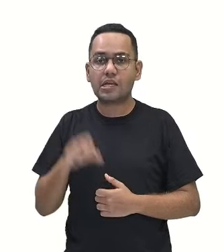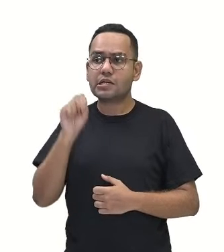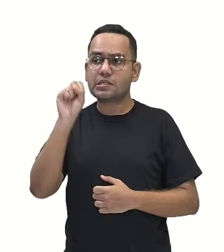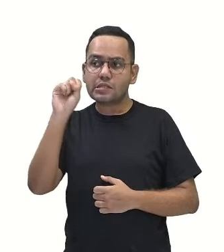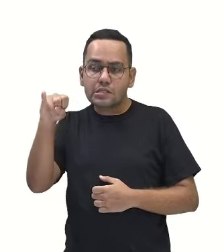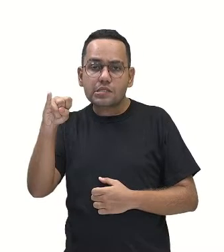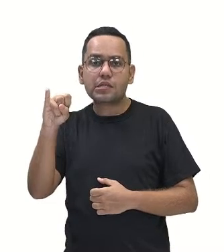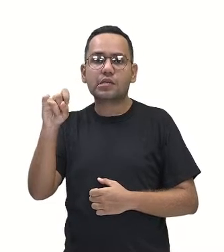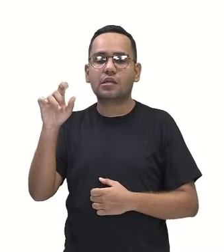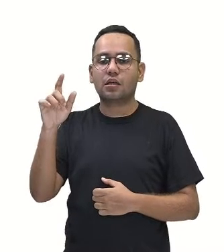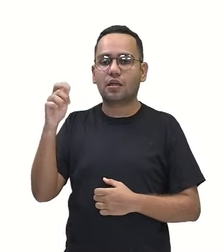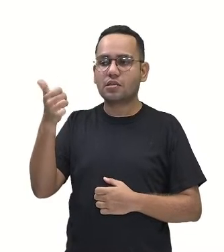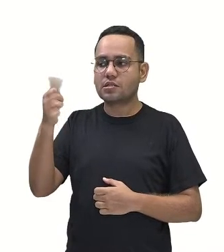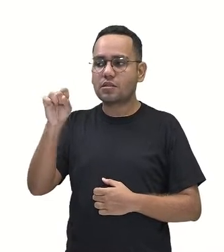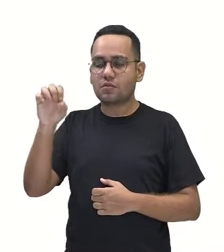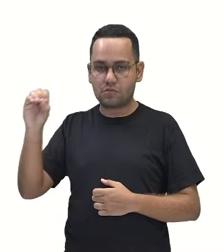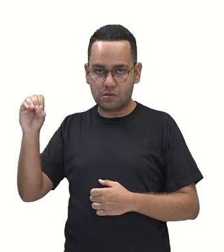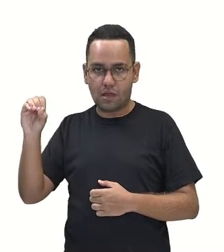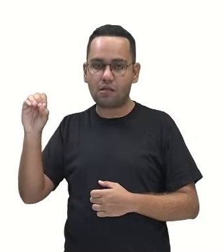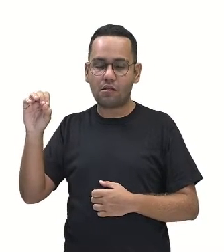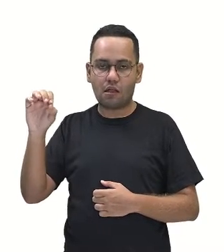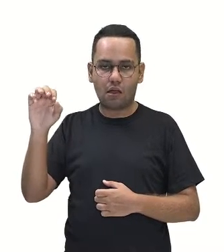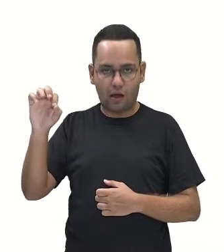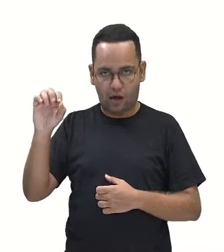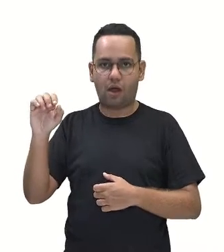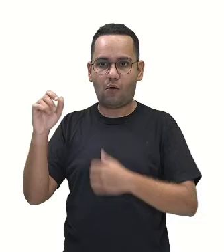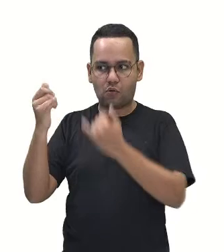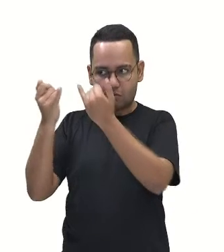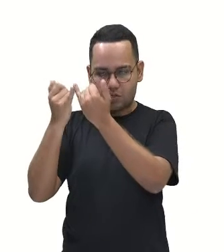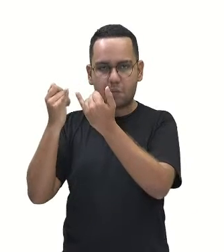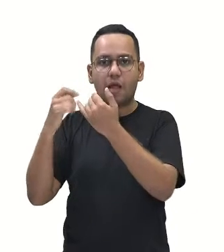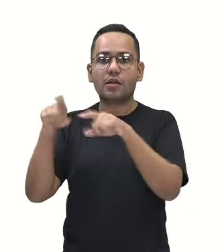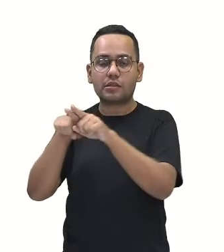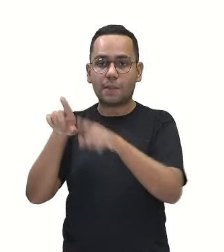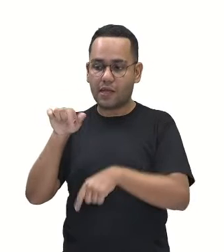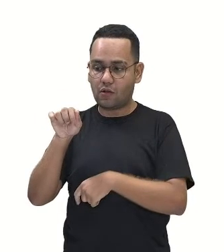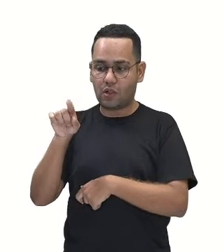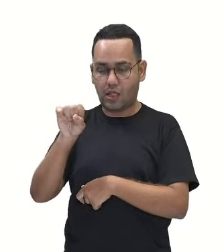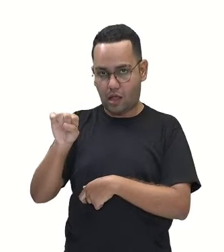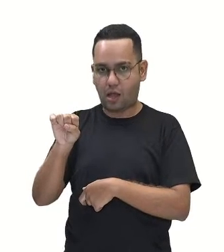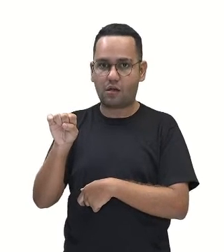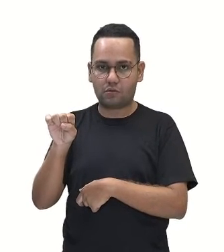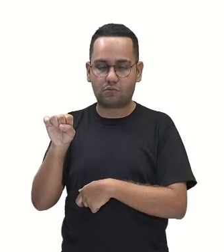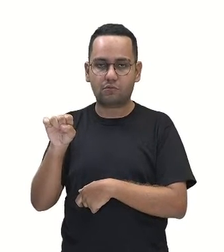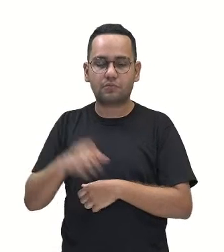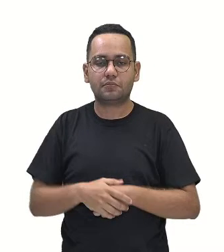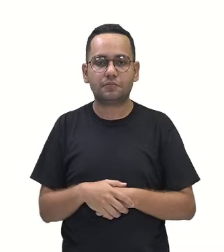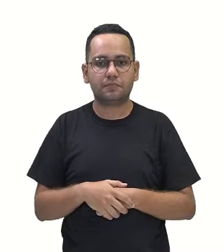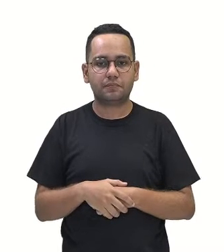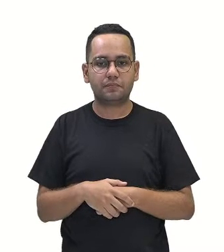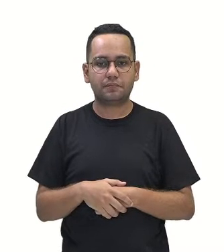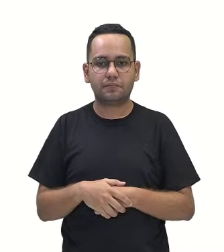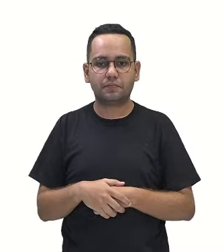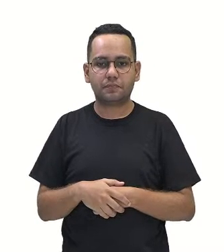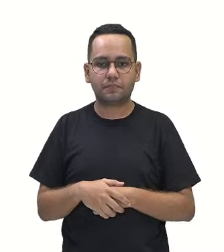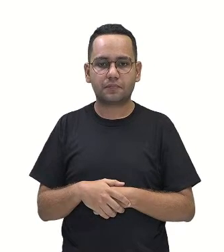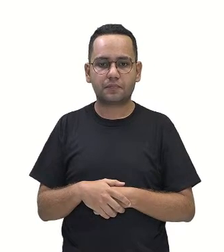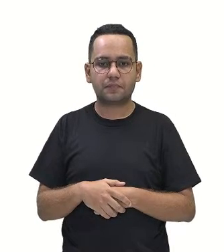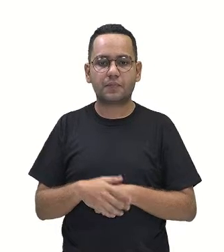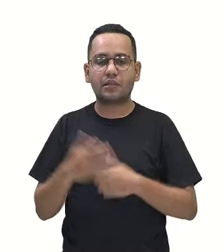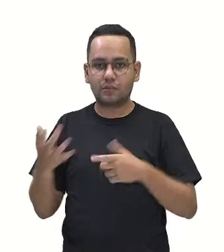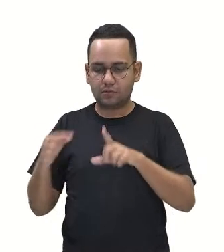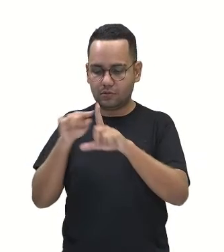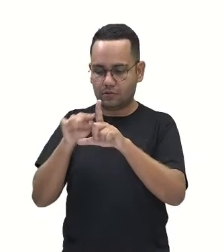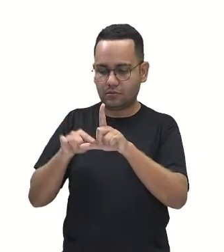eles possuem a mesma medida, significa que os 3 ângulos, 180 dividido por 3, então cada